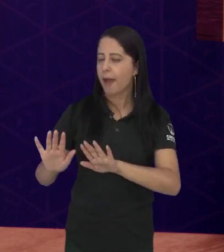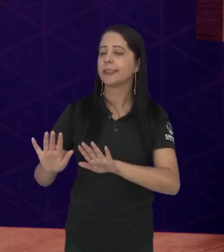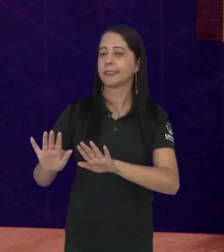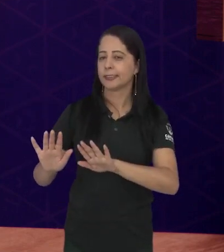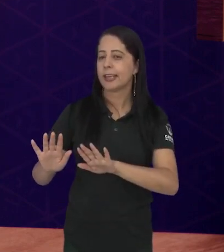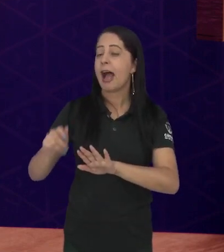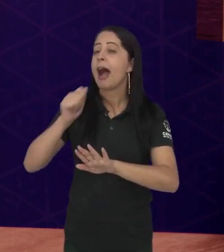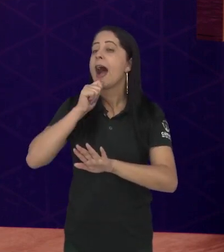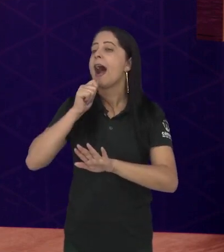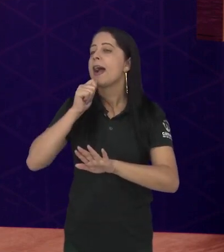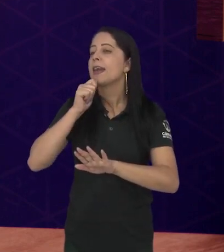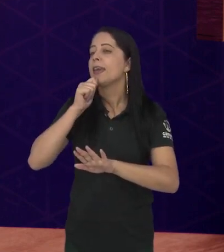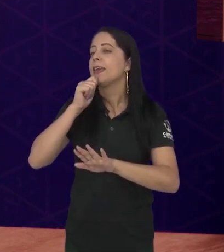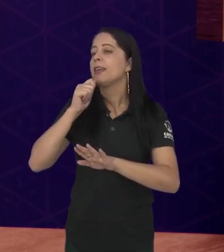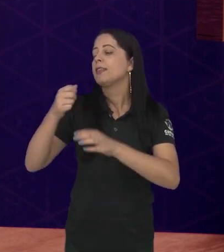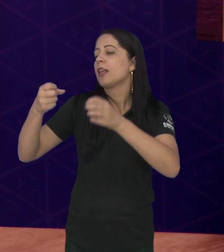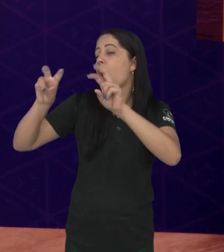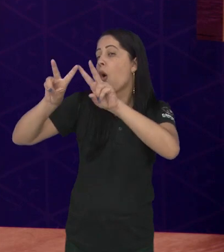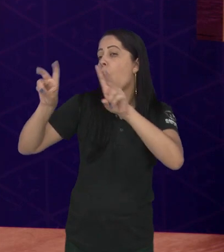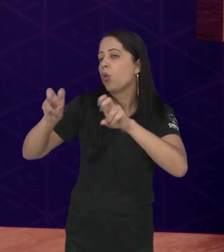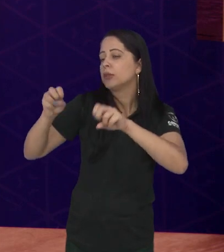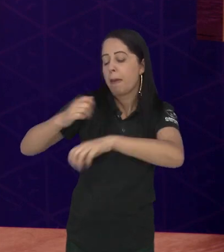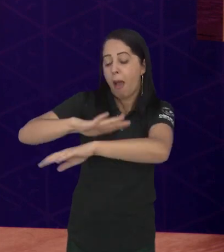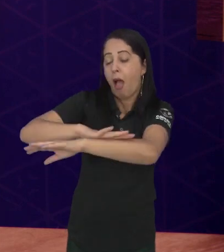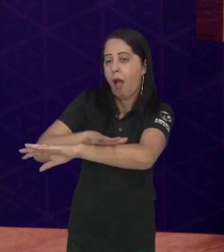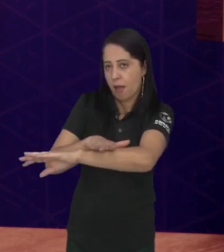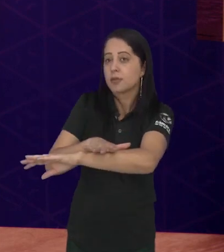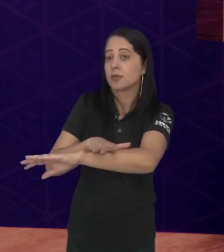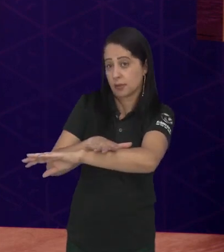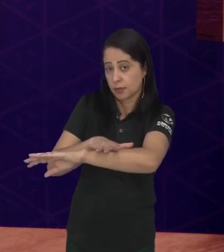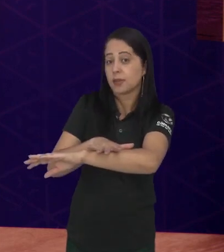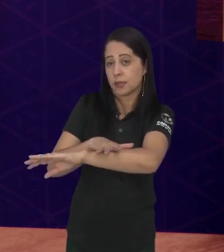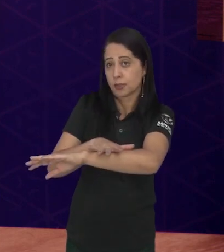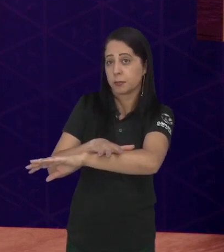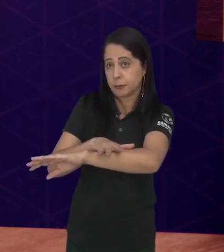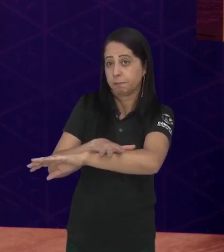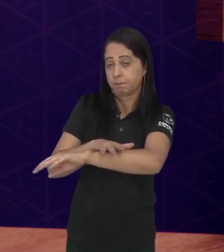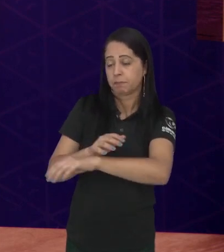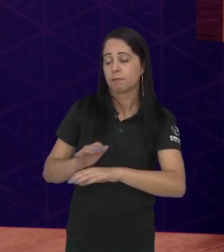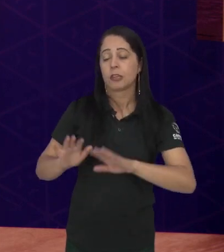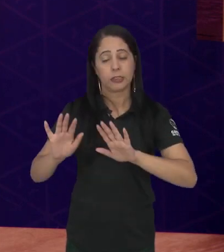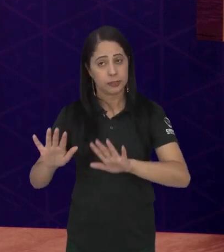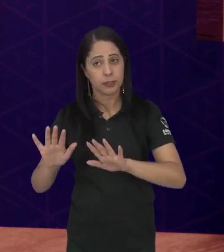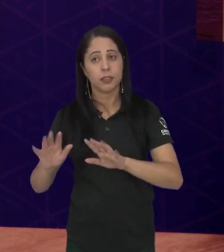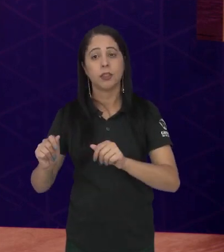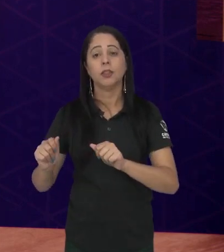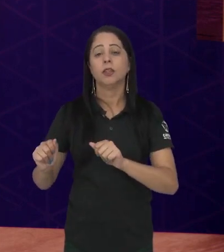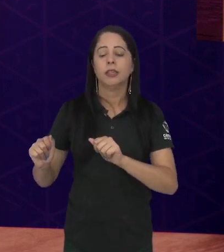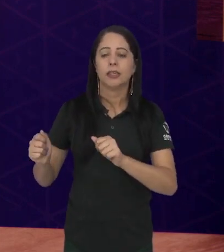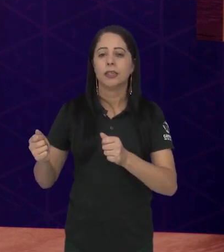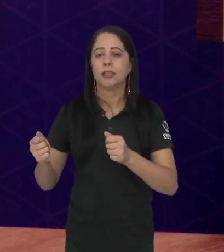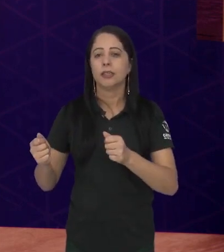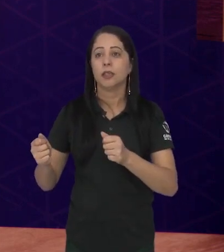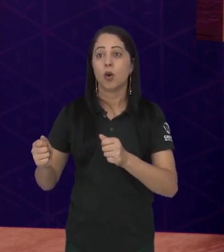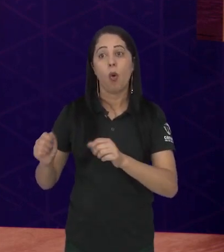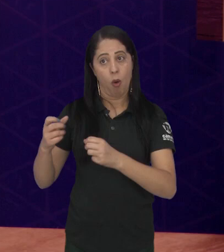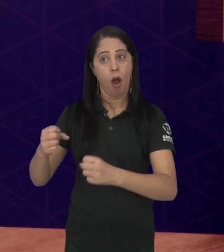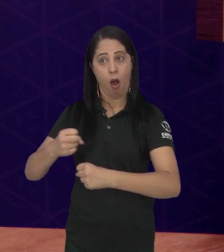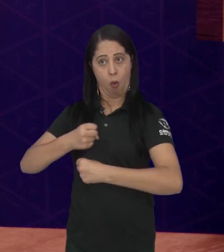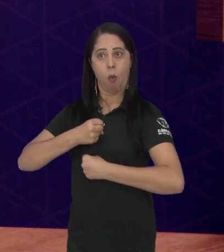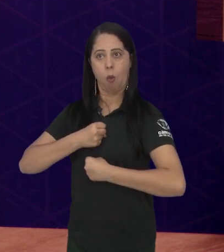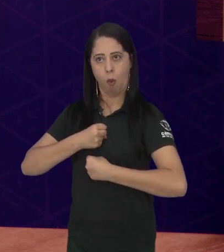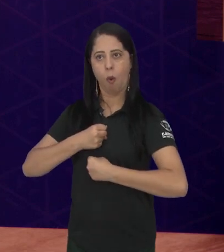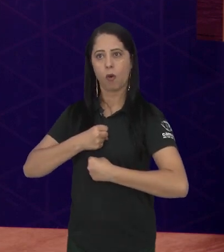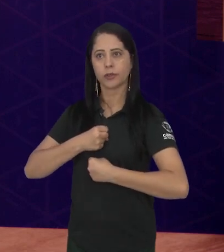ainda pegando esse gancho aí do racismo, que a gente vê em discussão no Green Book, o Oscar, ele